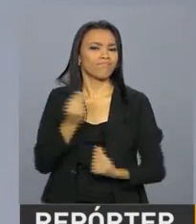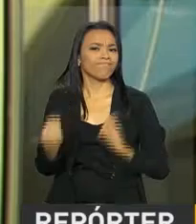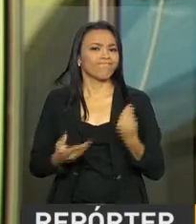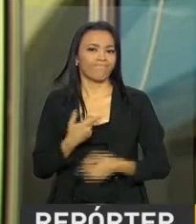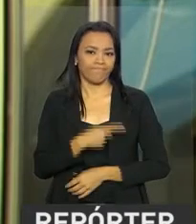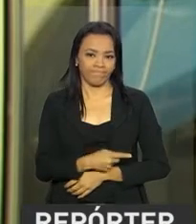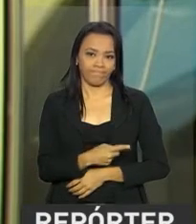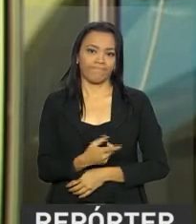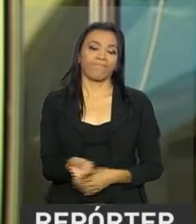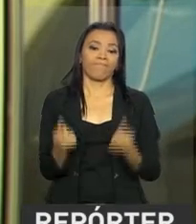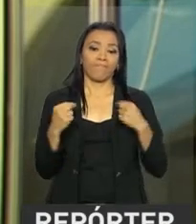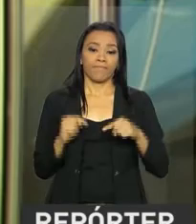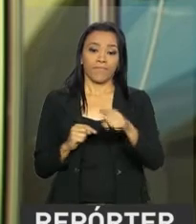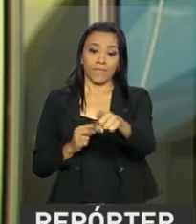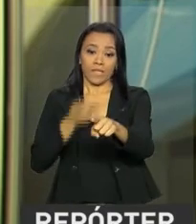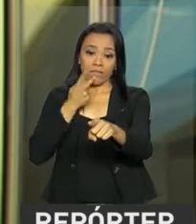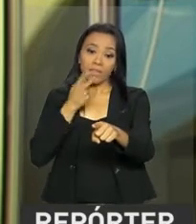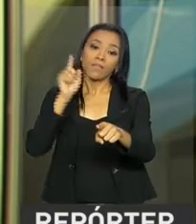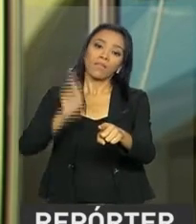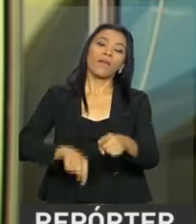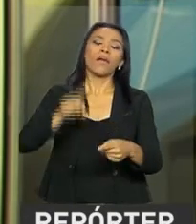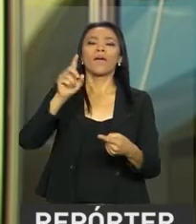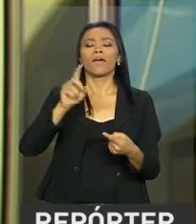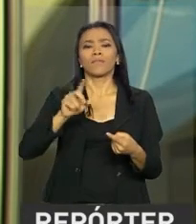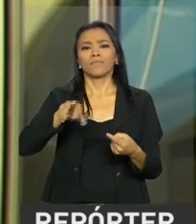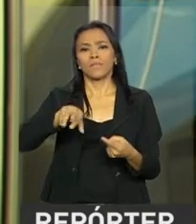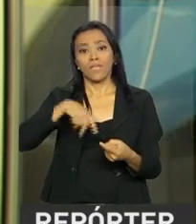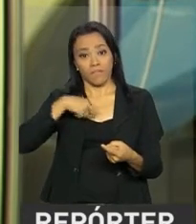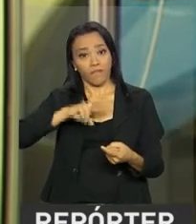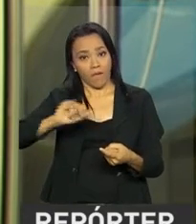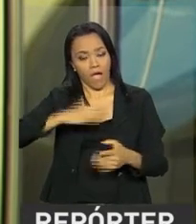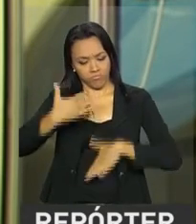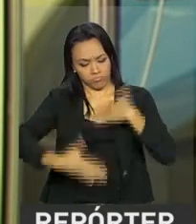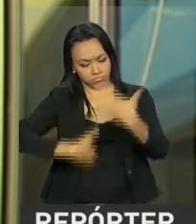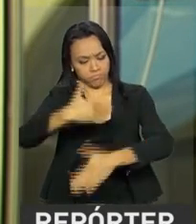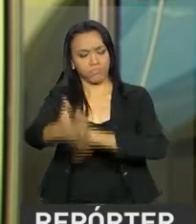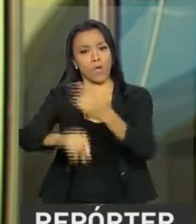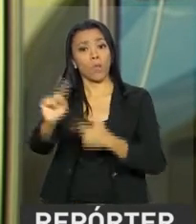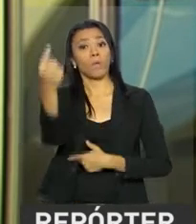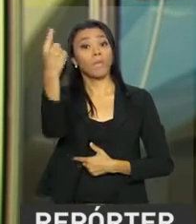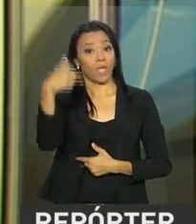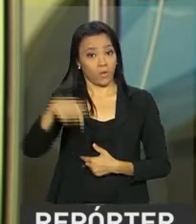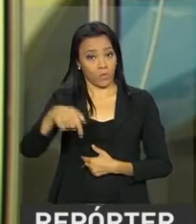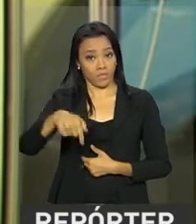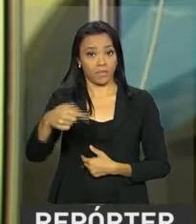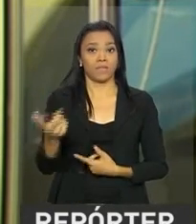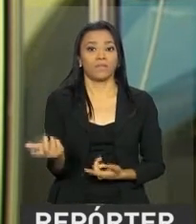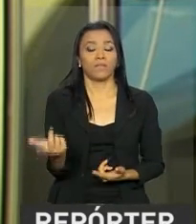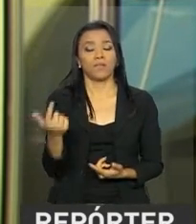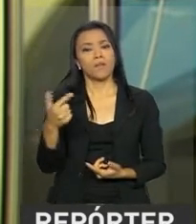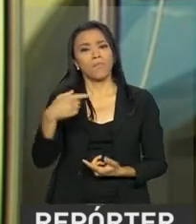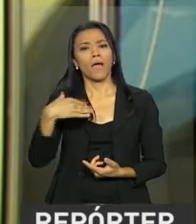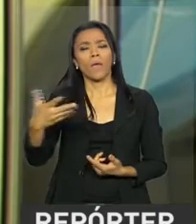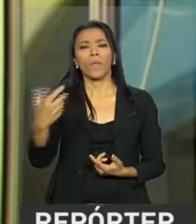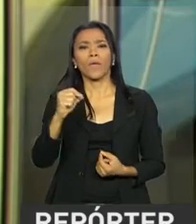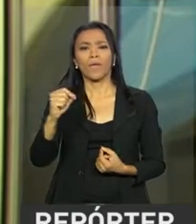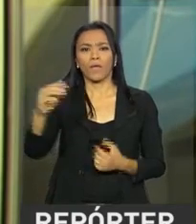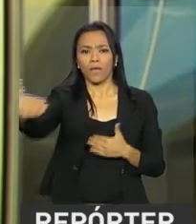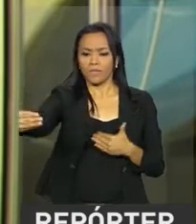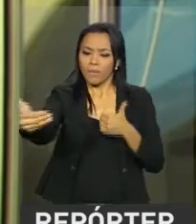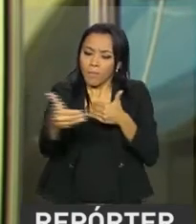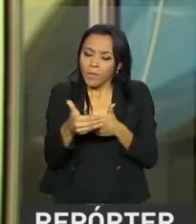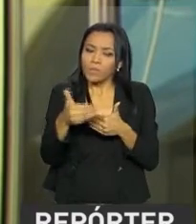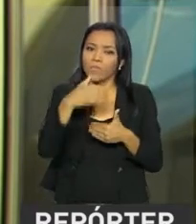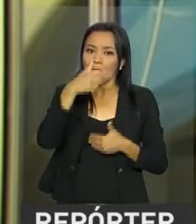sne.denatran.serpro.gov.br. É uma linha de produtos que Denatran vai desenvolver, esse é um primeiro, para aproximar, digamos, o órgão federal do